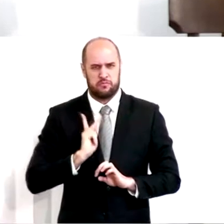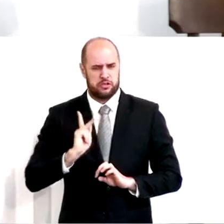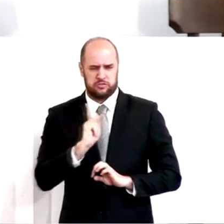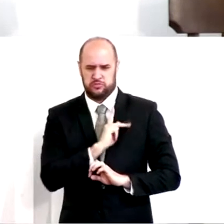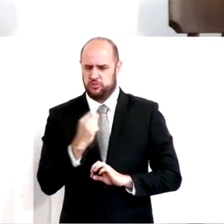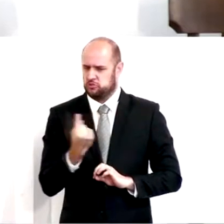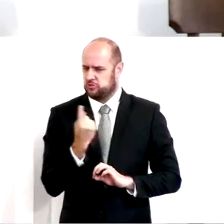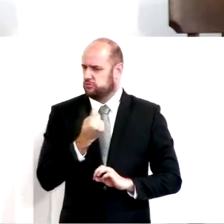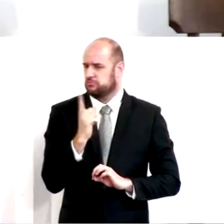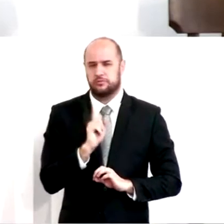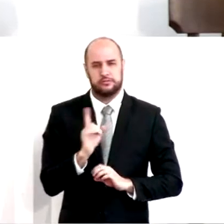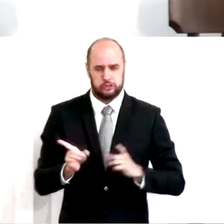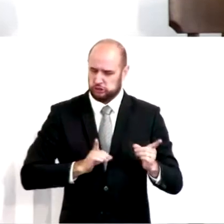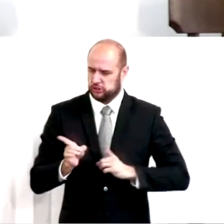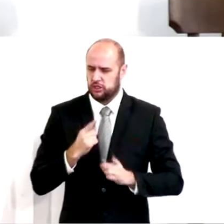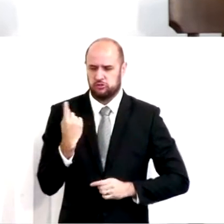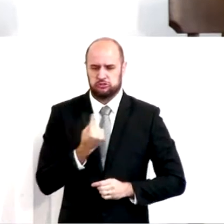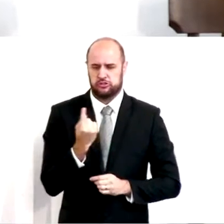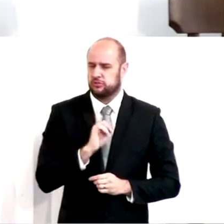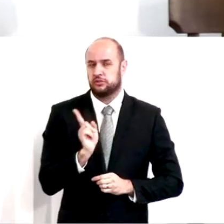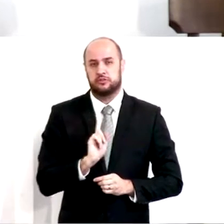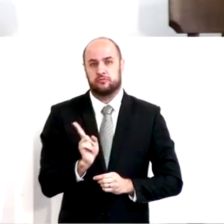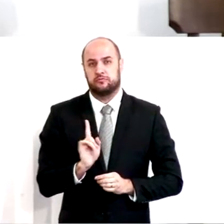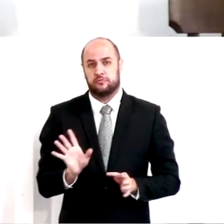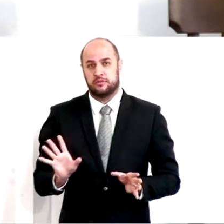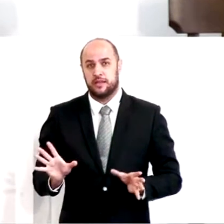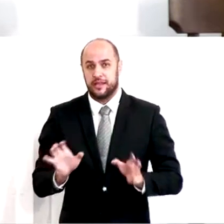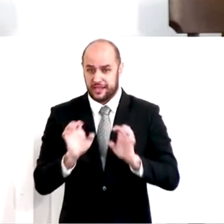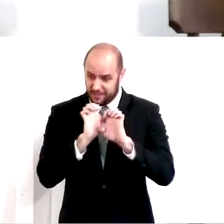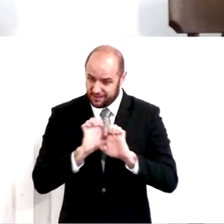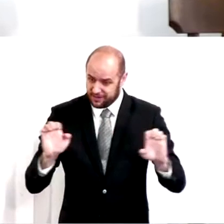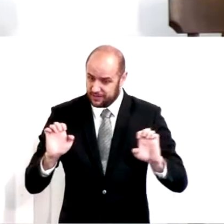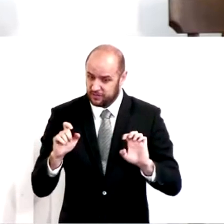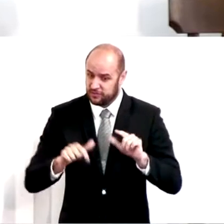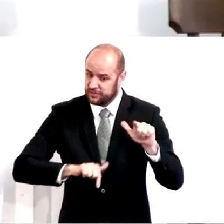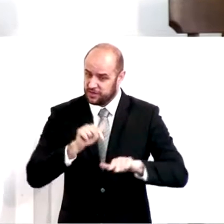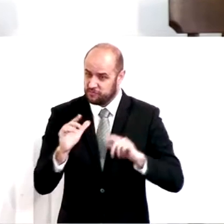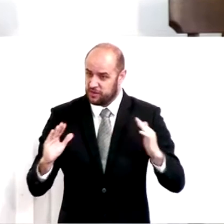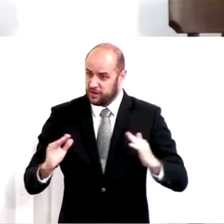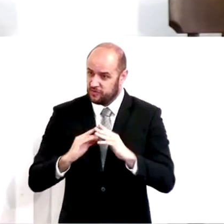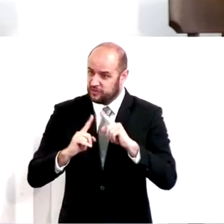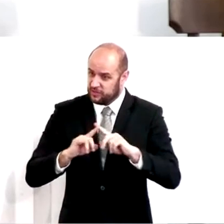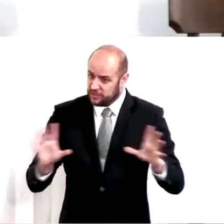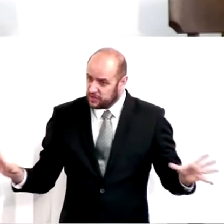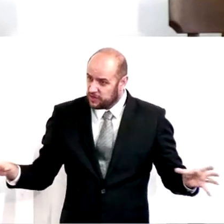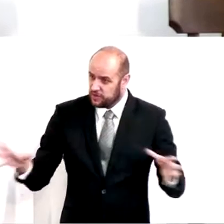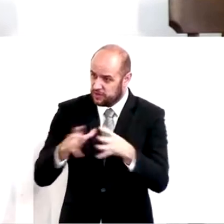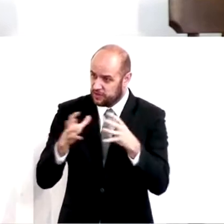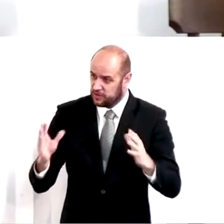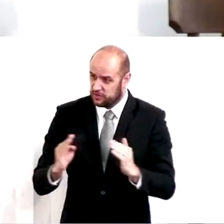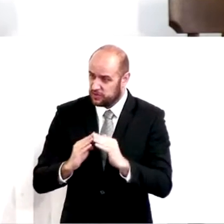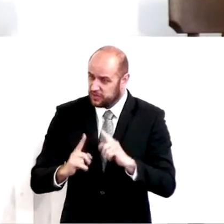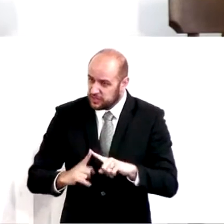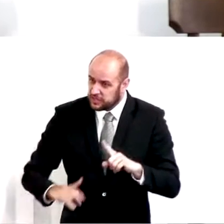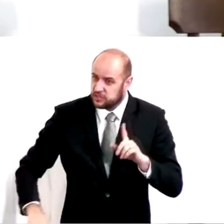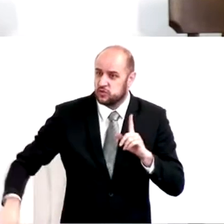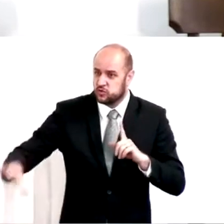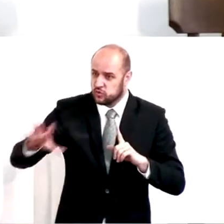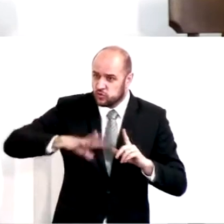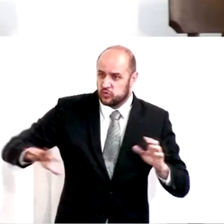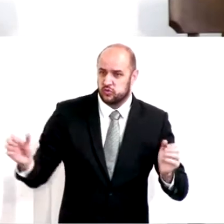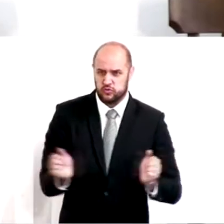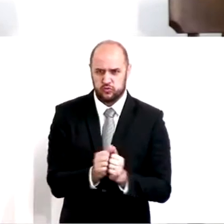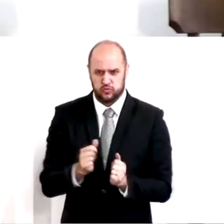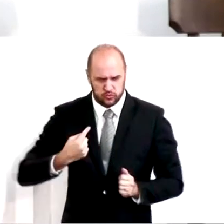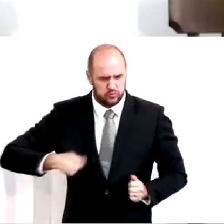evangelizam sozinhos, diáconos não evangelizam sozinhos. A evangelização é uma ação da igreja, nós como igreja. O termo nós